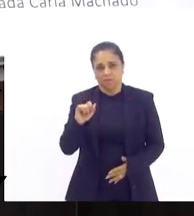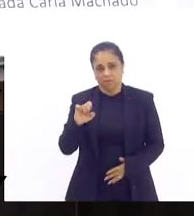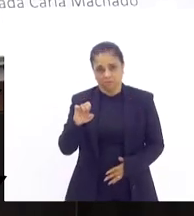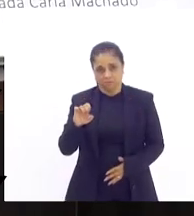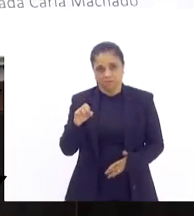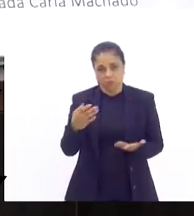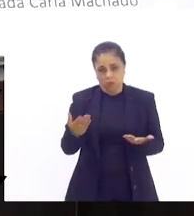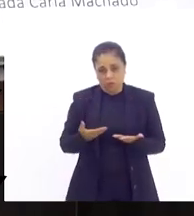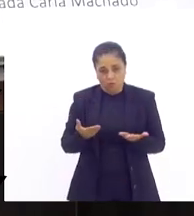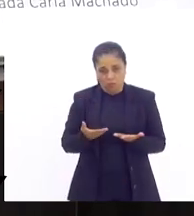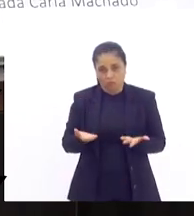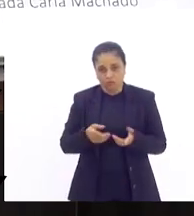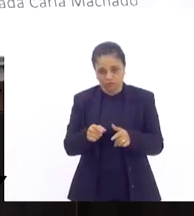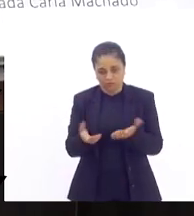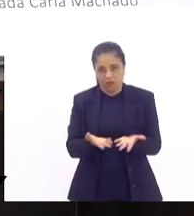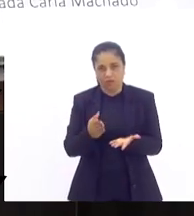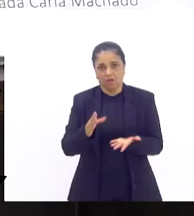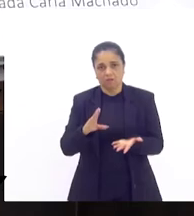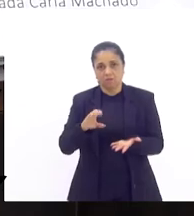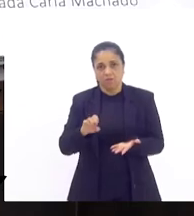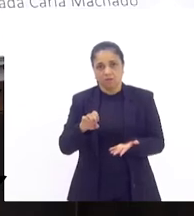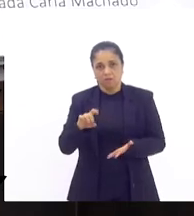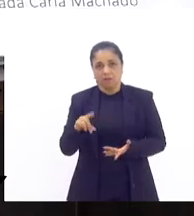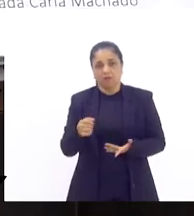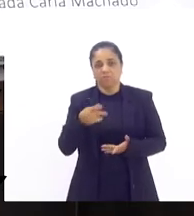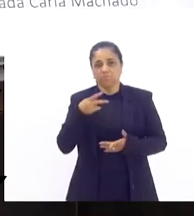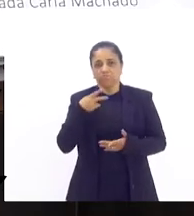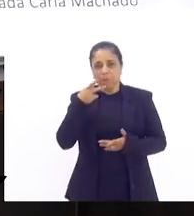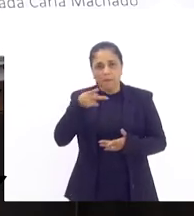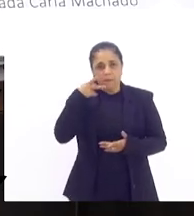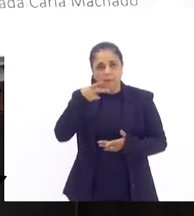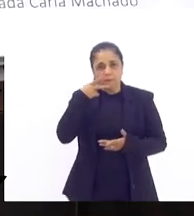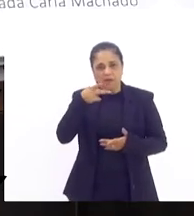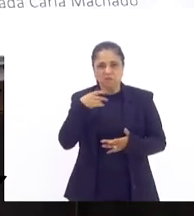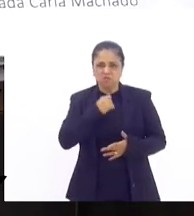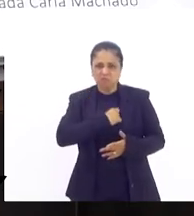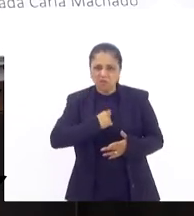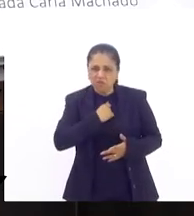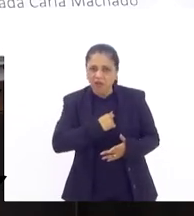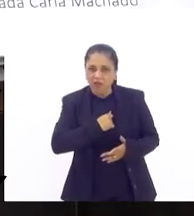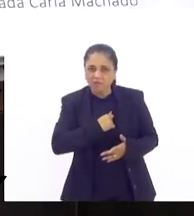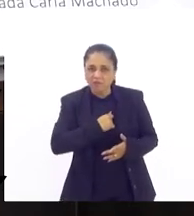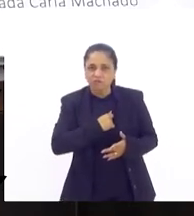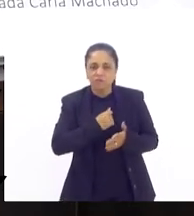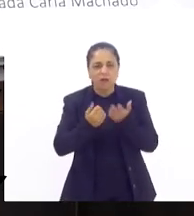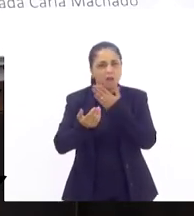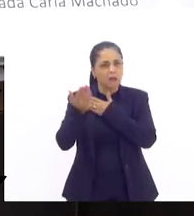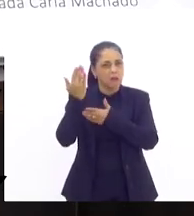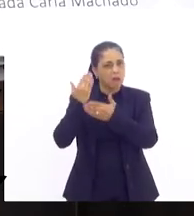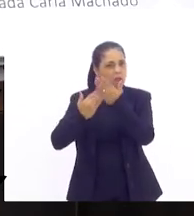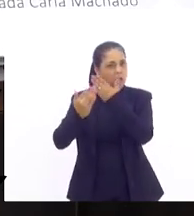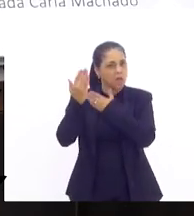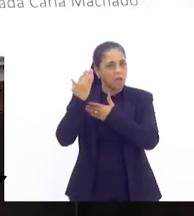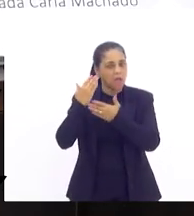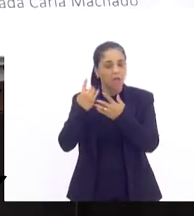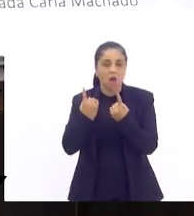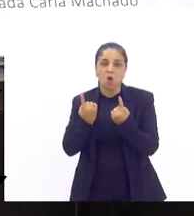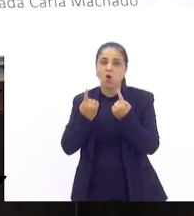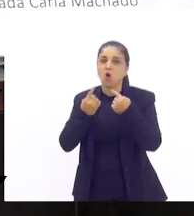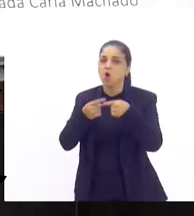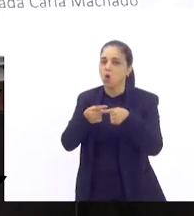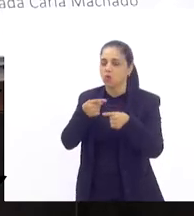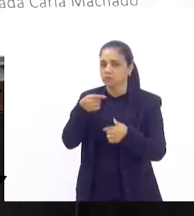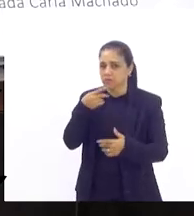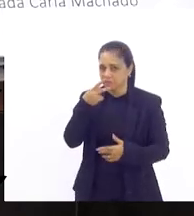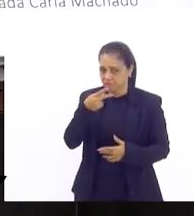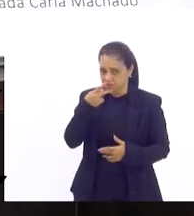SEDAE aqui, né, tão falada com saudade. Mas, na época, muito se falava contra, e quando eu chegava